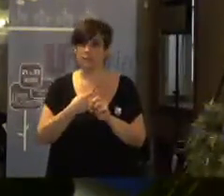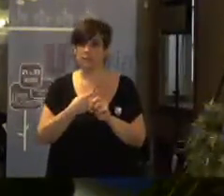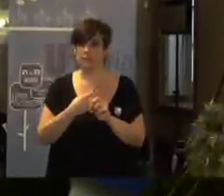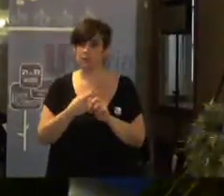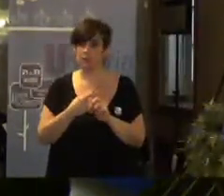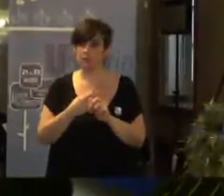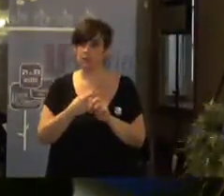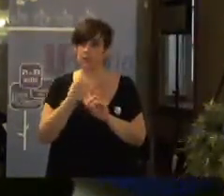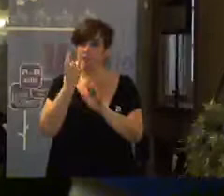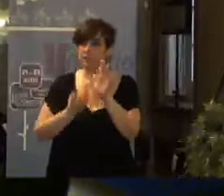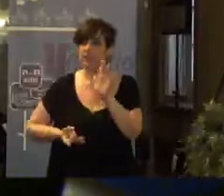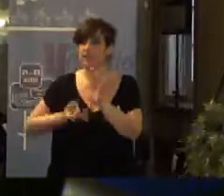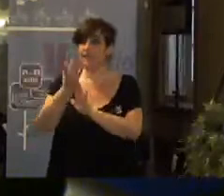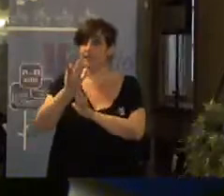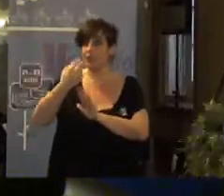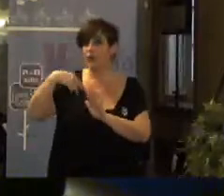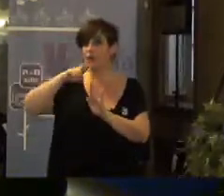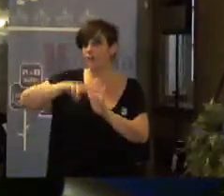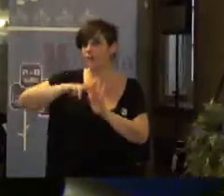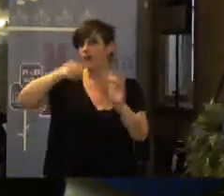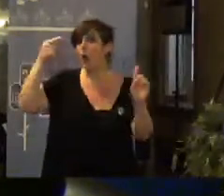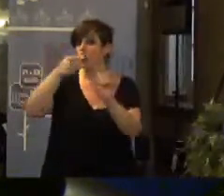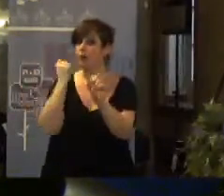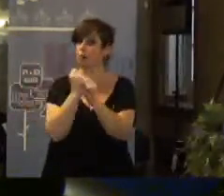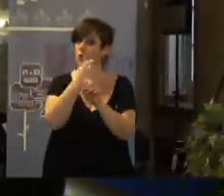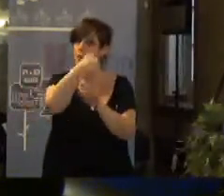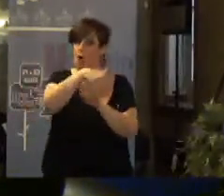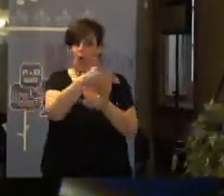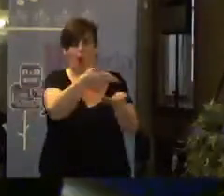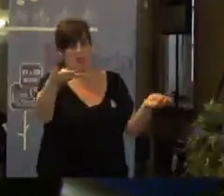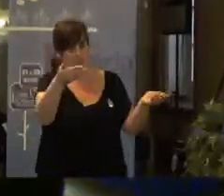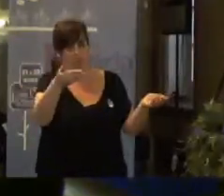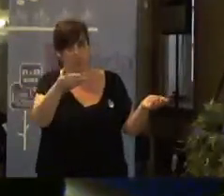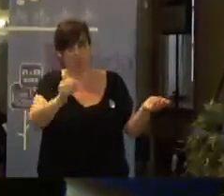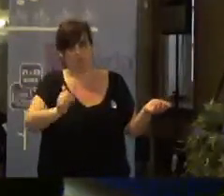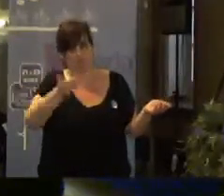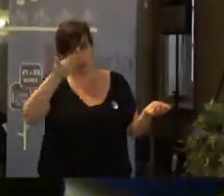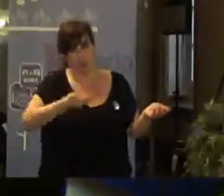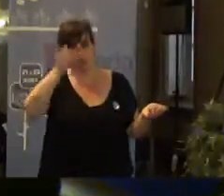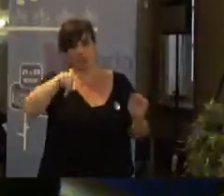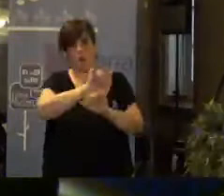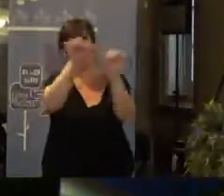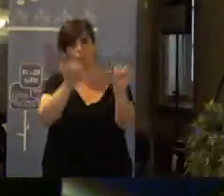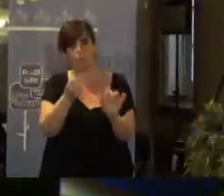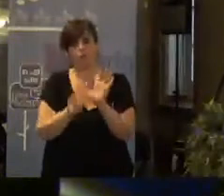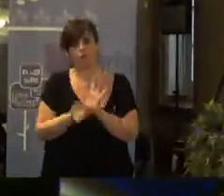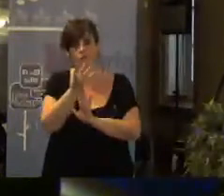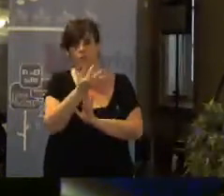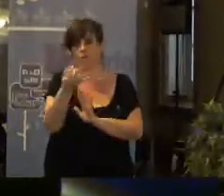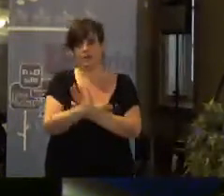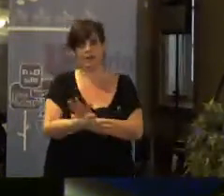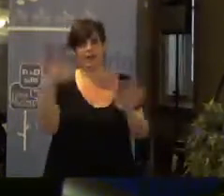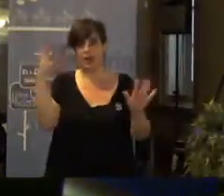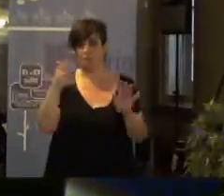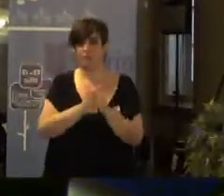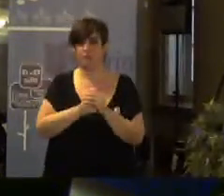de referências para a luta de rua que também é muito importante e muito rapidamente elas se criam. Nós